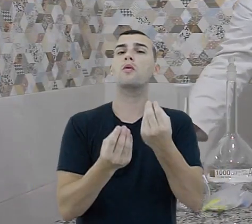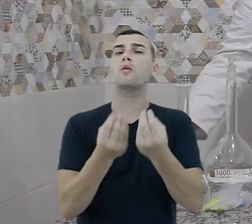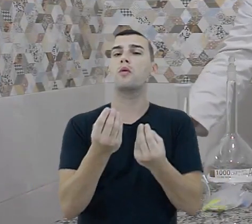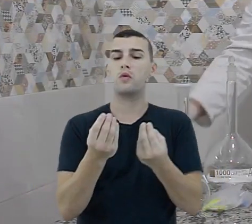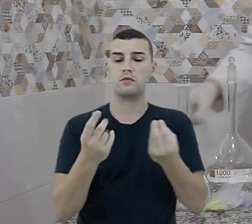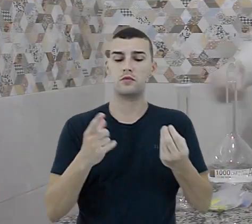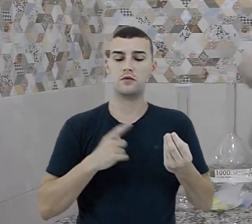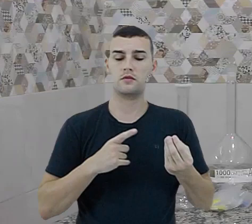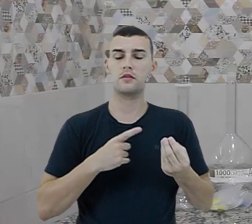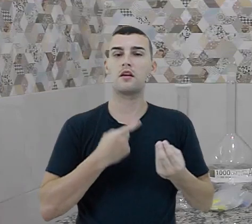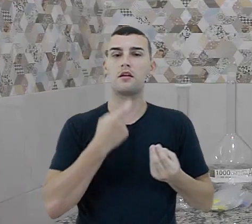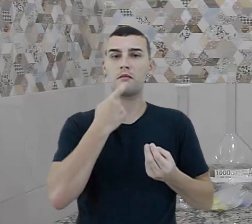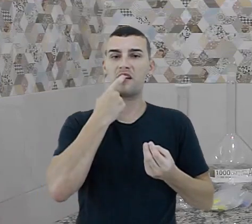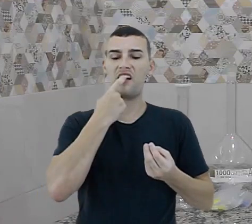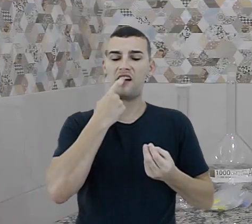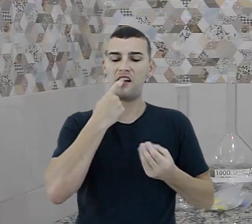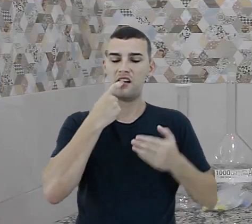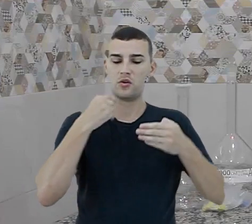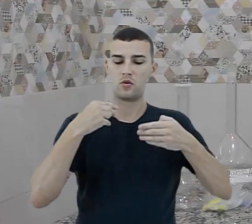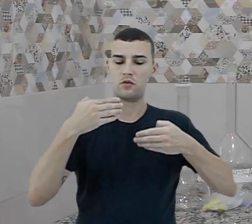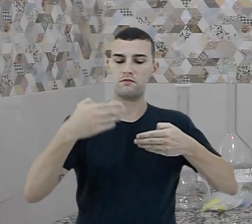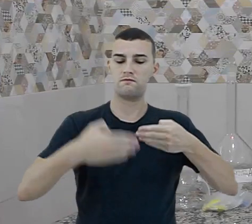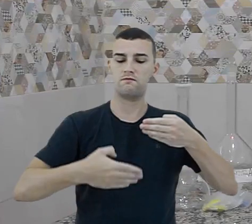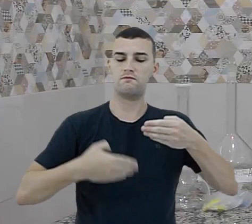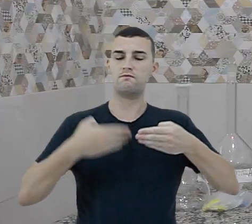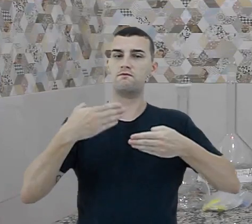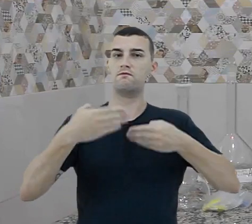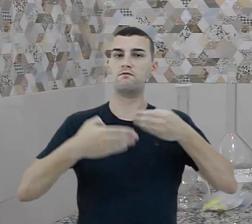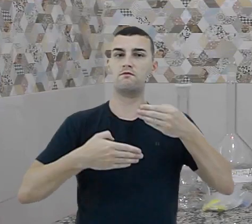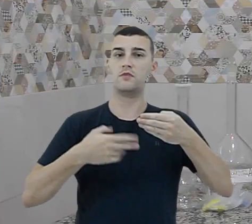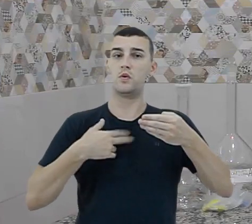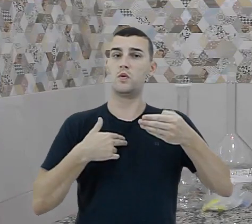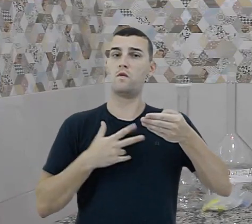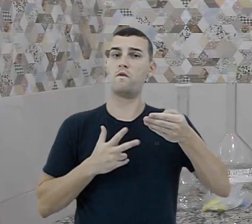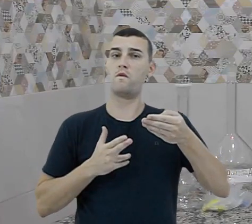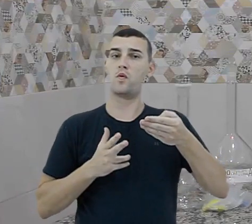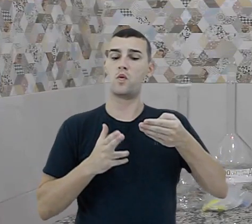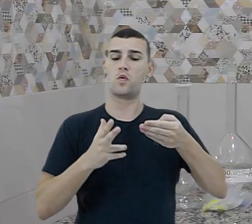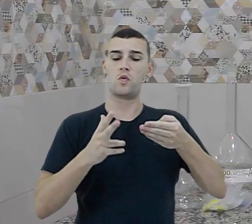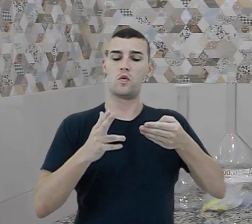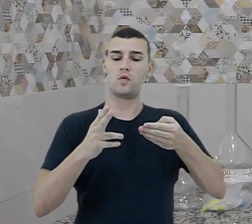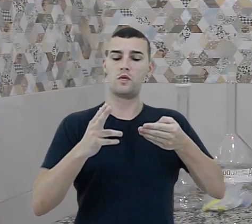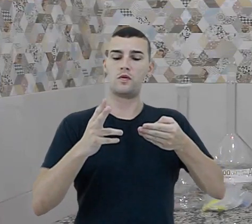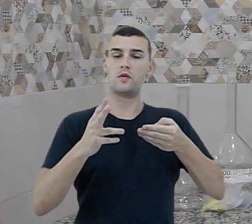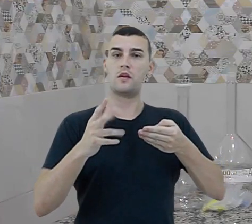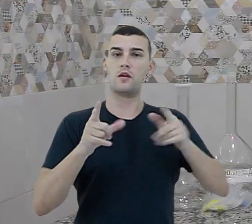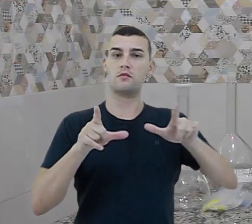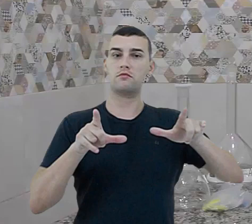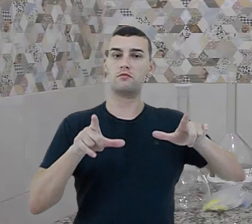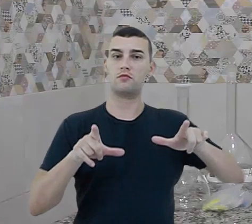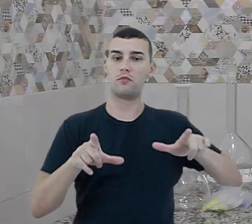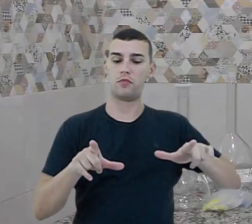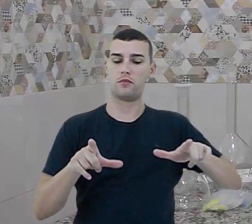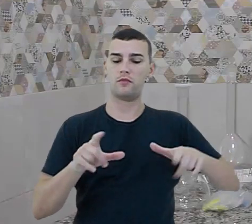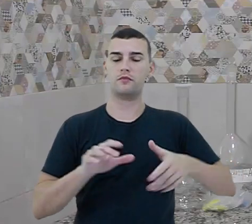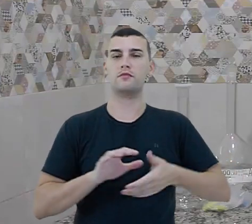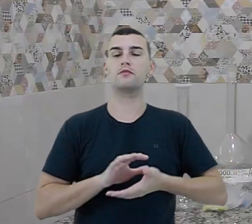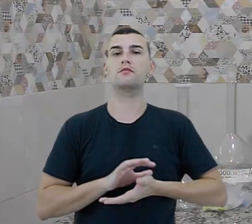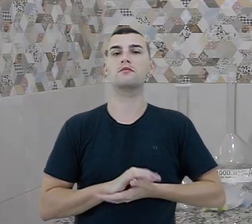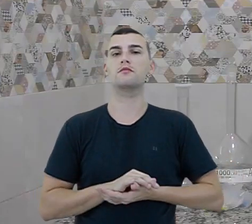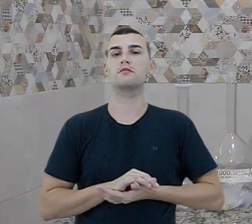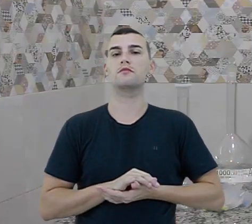fazer isso. Aqui eu tenho um filme de plástico. Esse filme de plástico eu vou cortar um pedaço